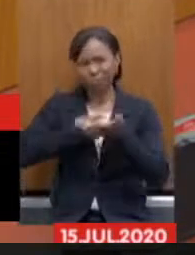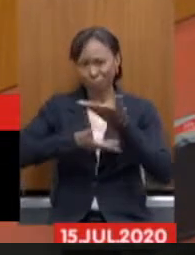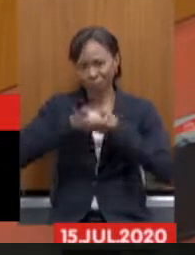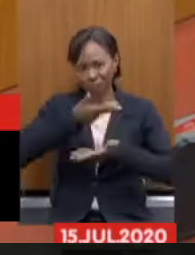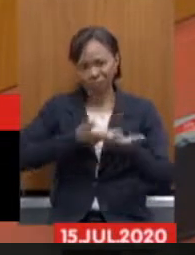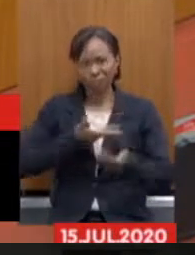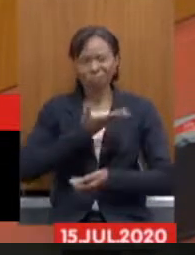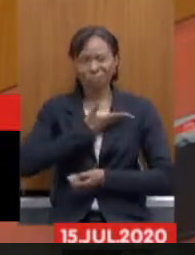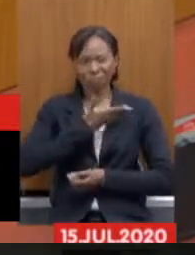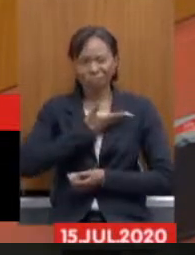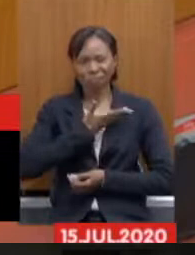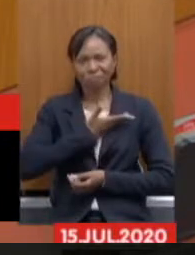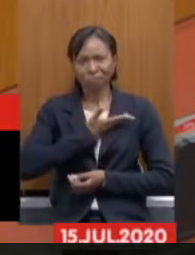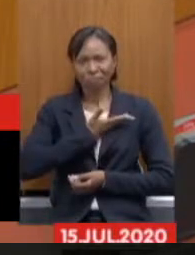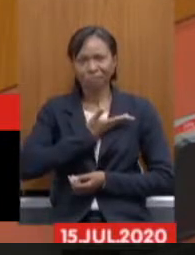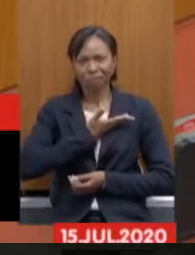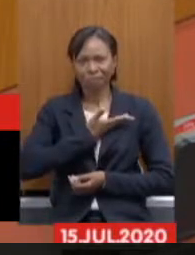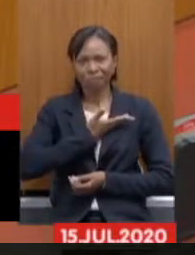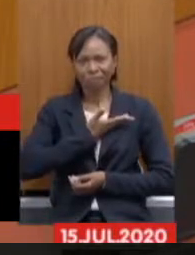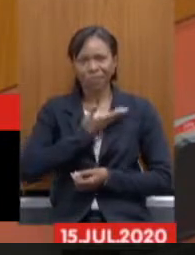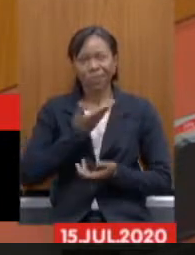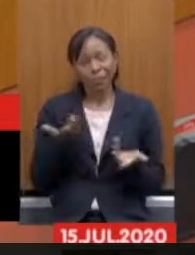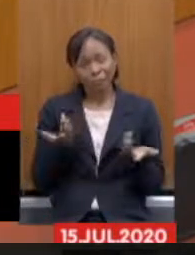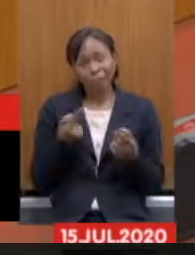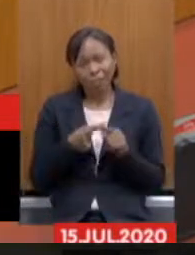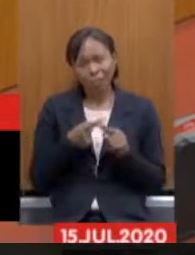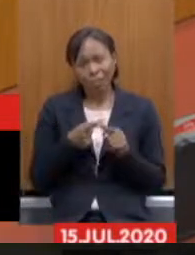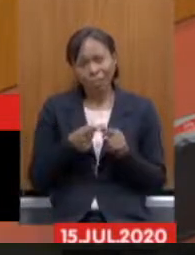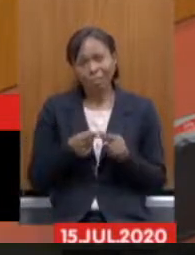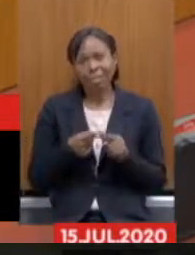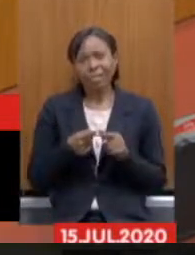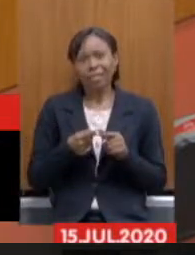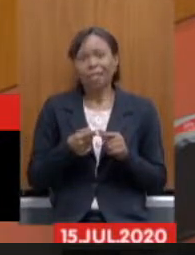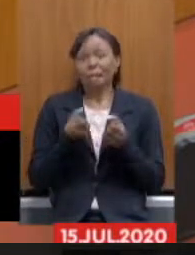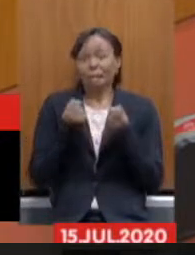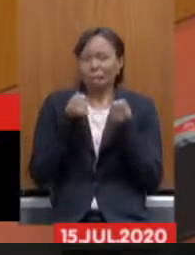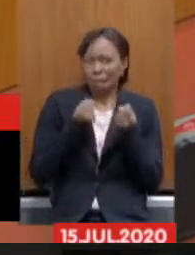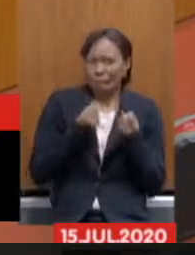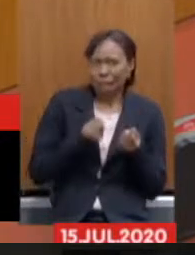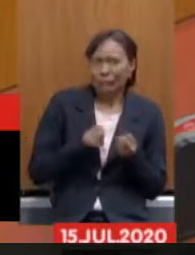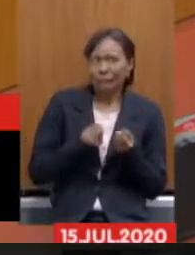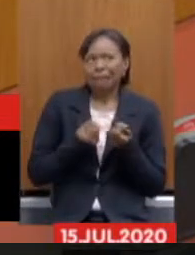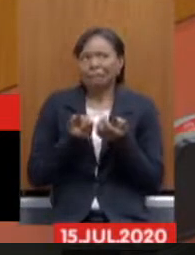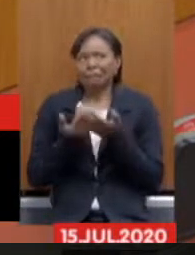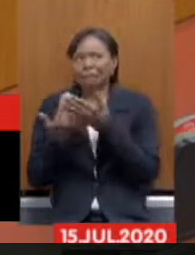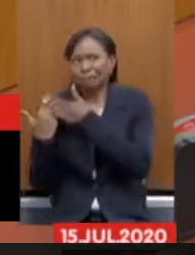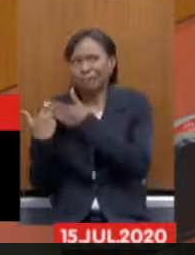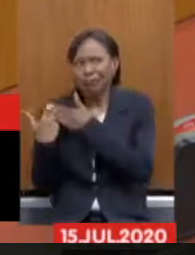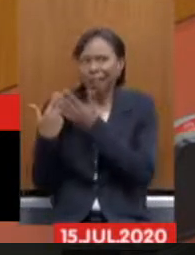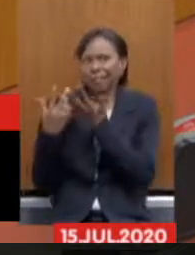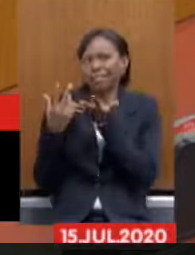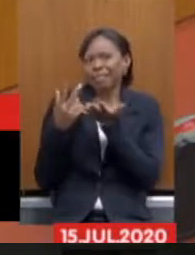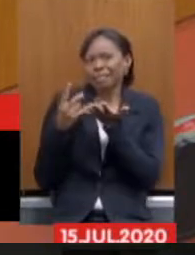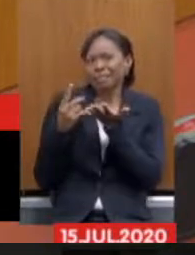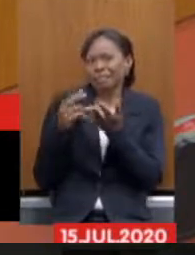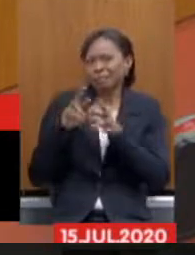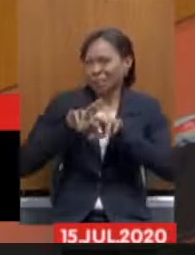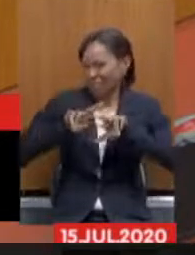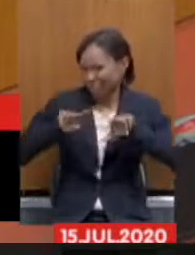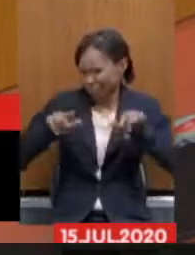amizades porque a gente vai carregar muito stardust vai pergunta as coisas mas se a gente